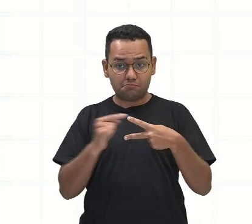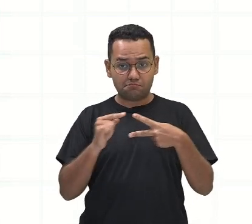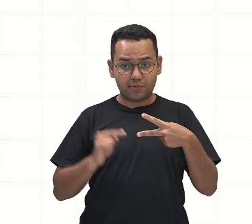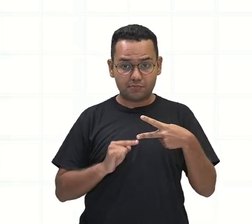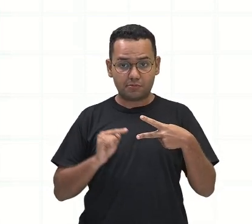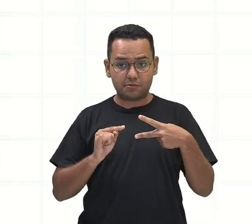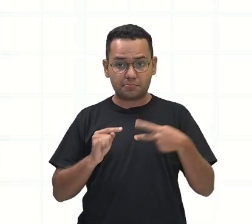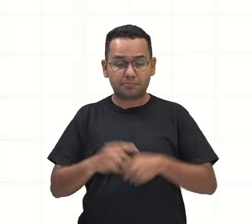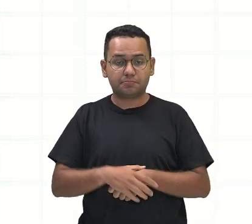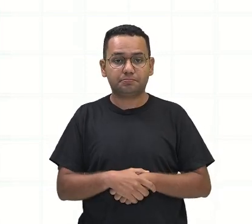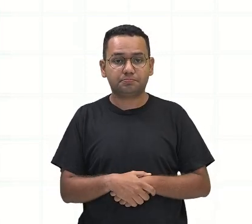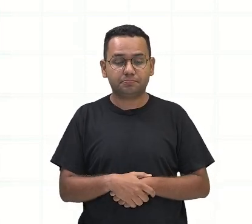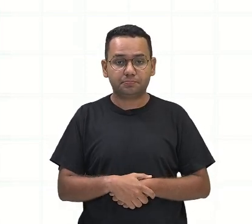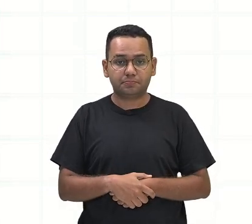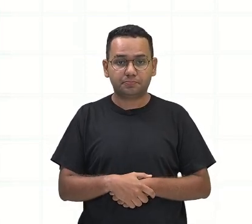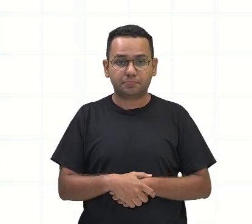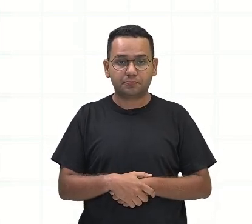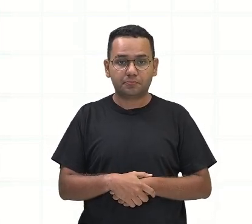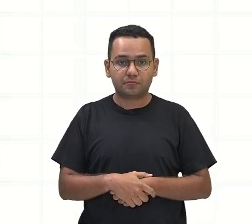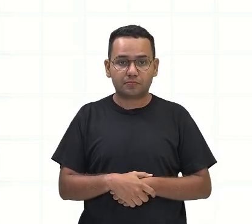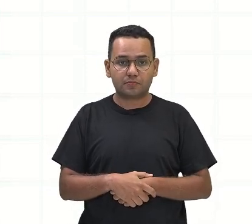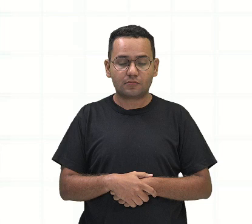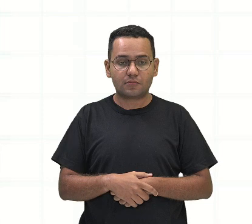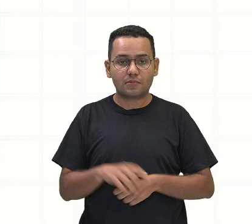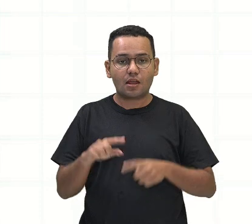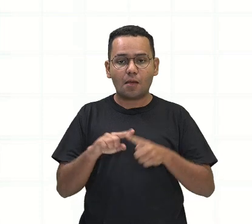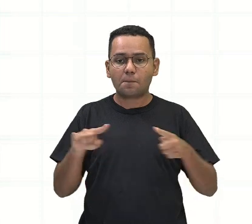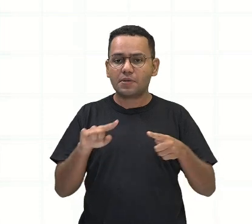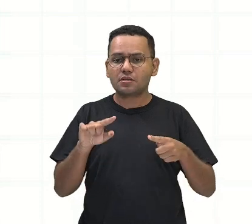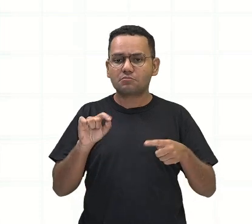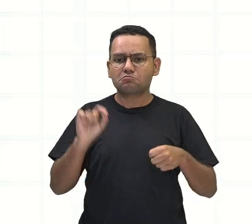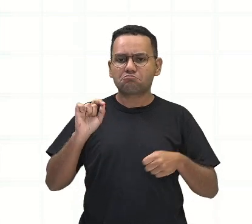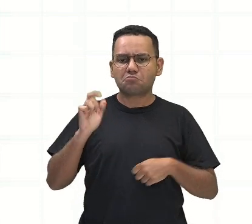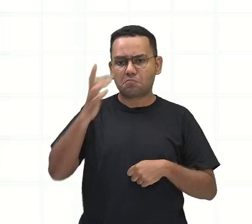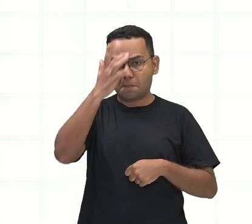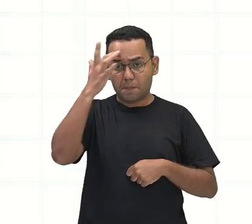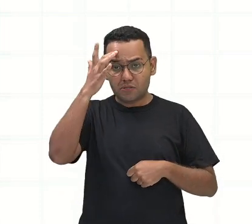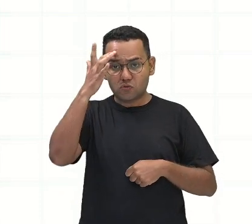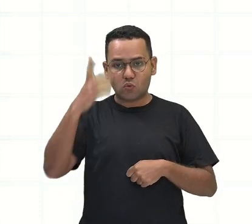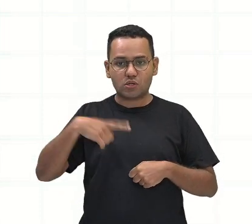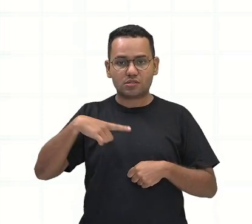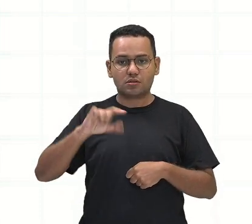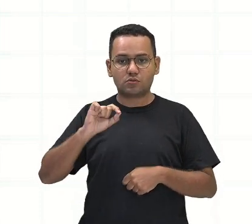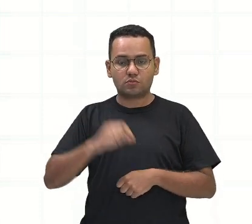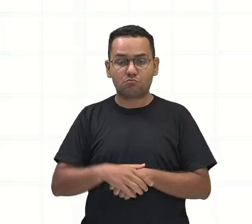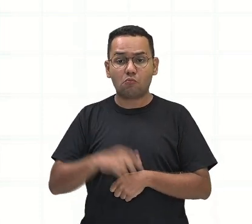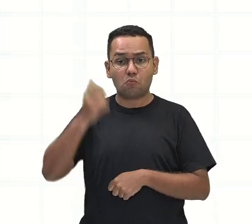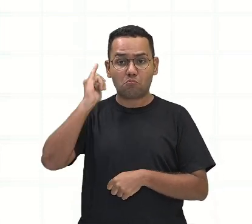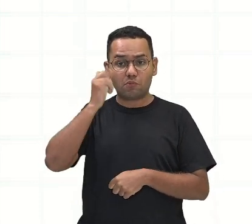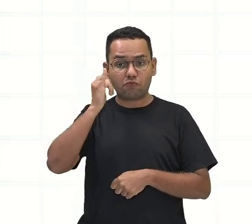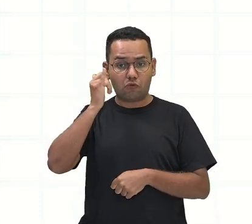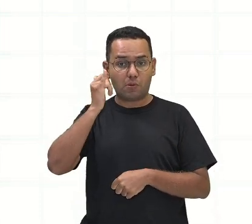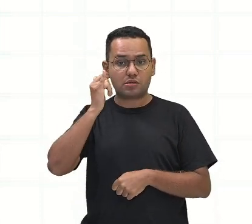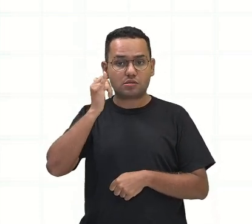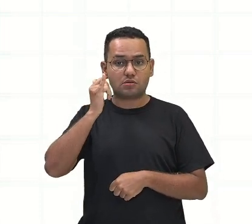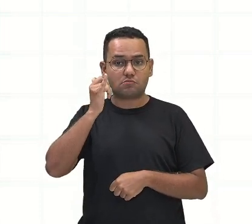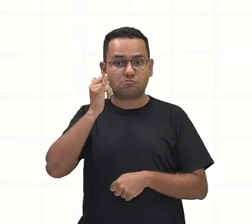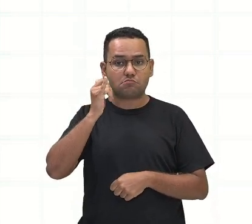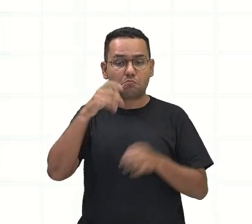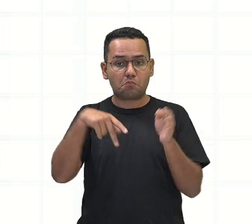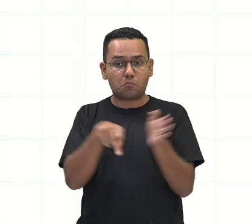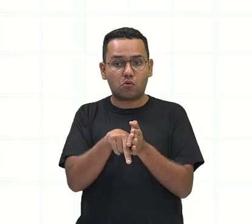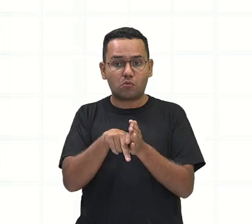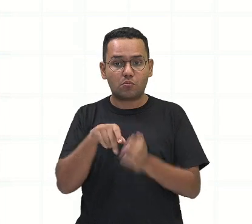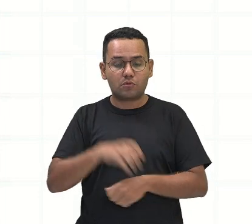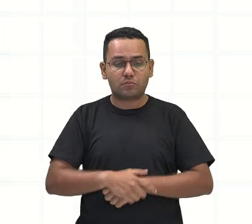duas frases, o locutor ele se compromete com o conteúdo, né? Confirmado aí com o